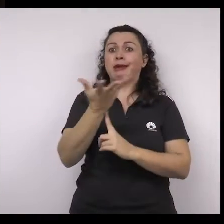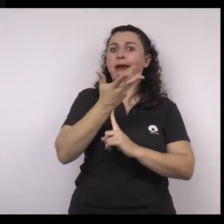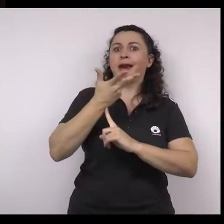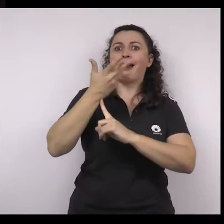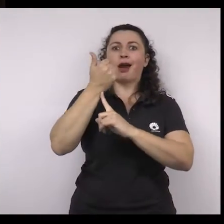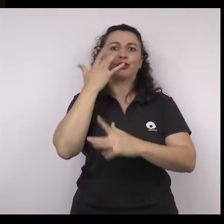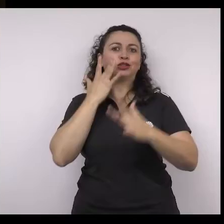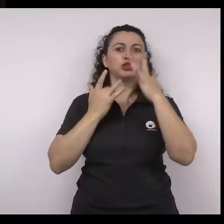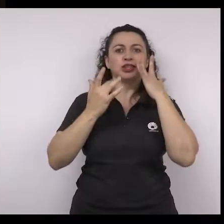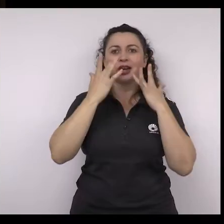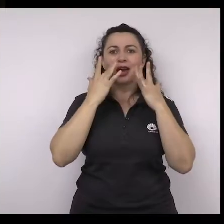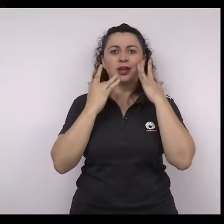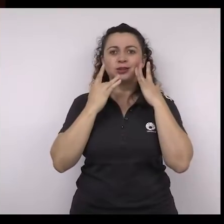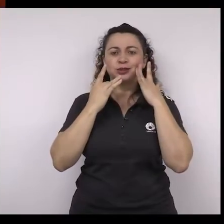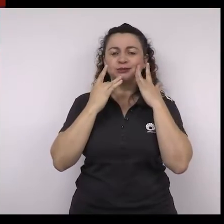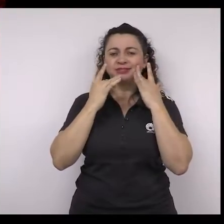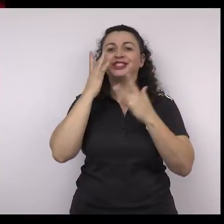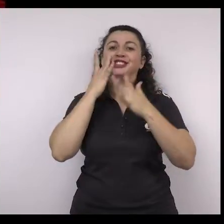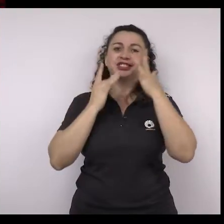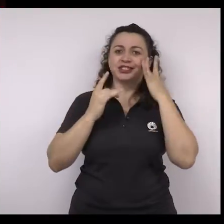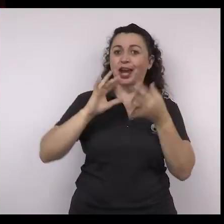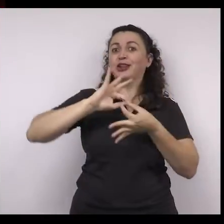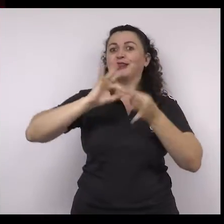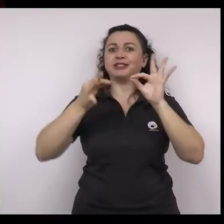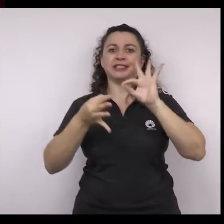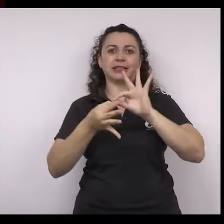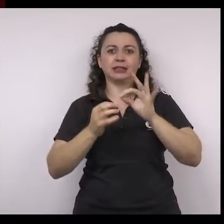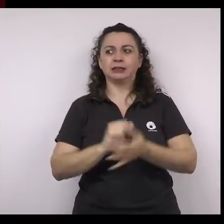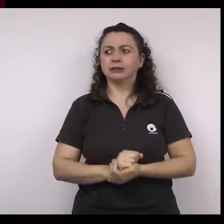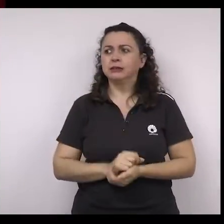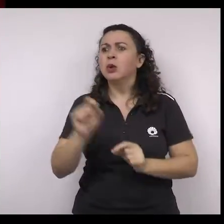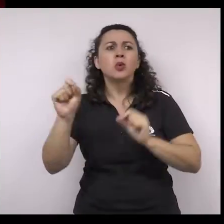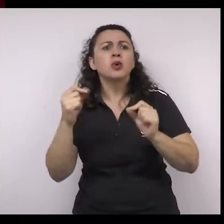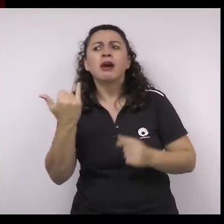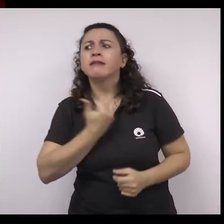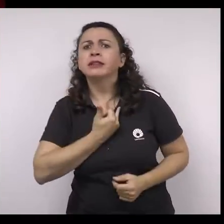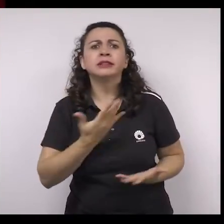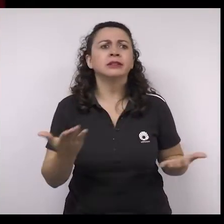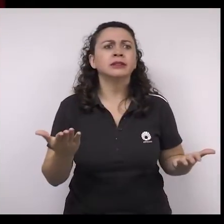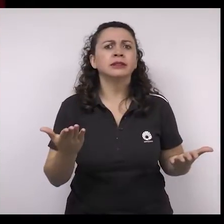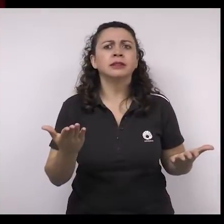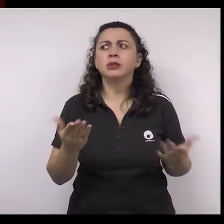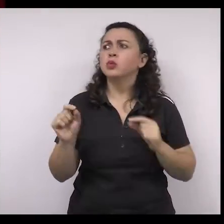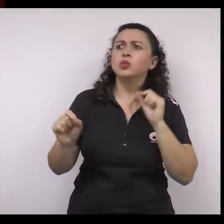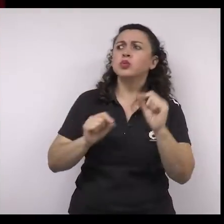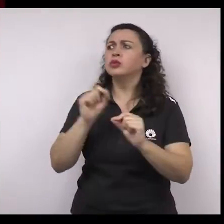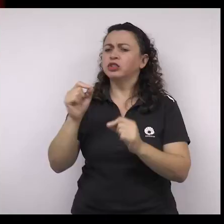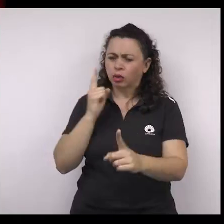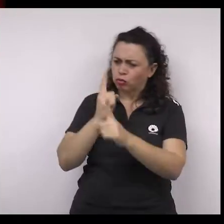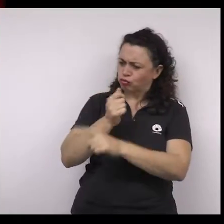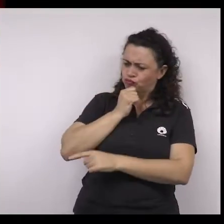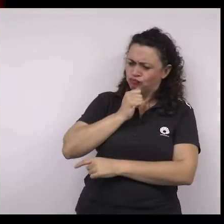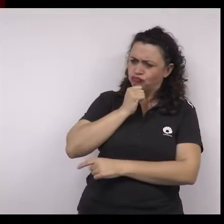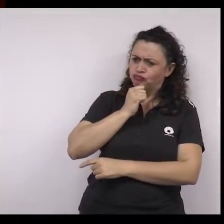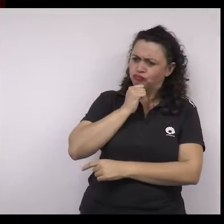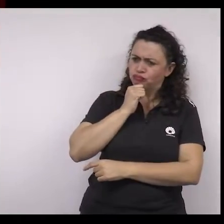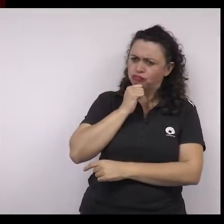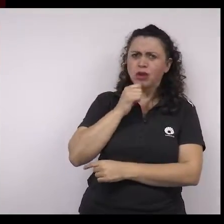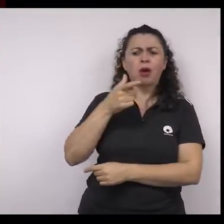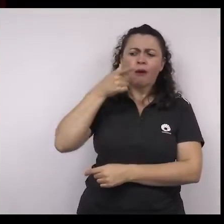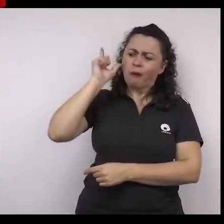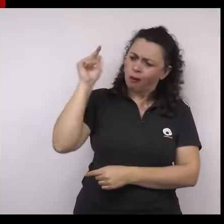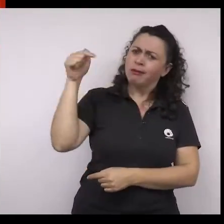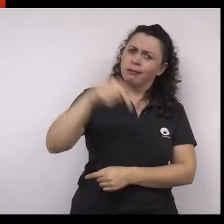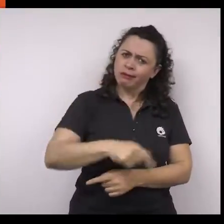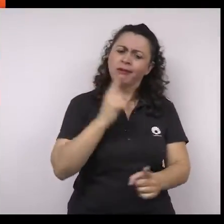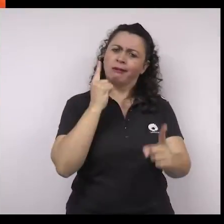brasileira, o Teatro Oficina. Muito bem, qual é o recado, professor Godot? Peraí, eu já te vi, não? Não. Você nunca me viu? Não.